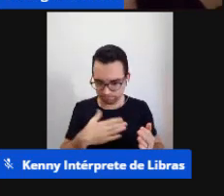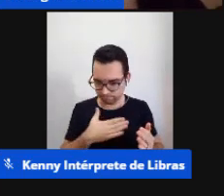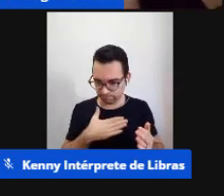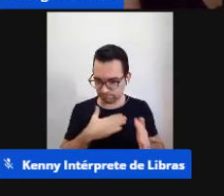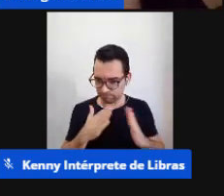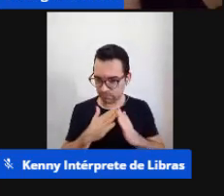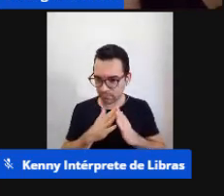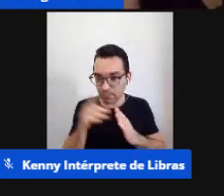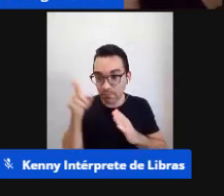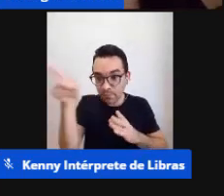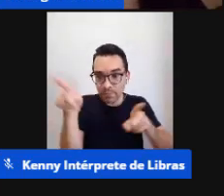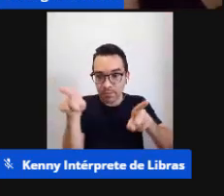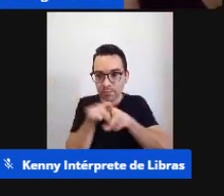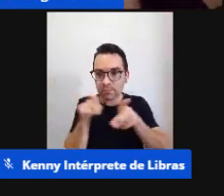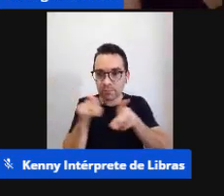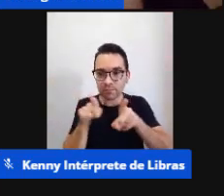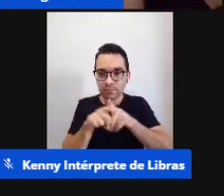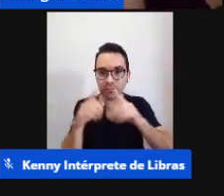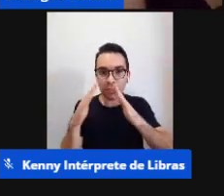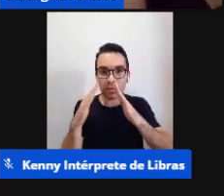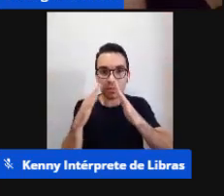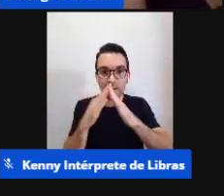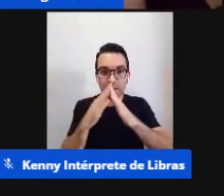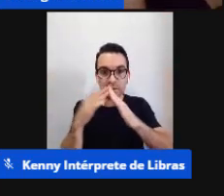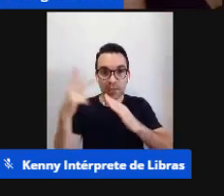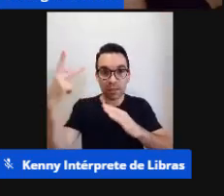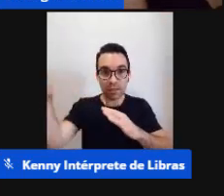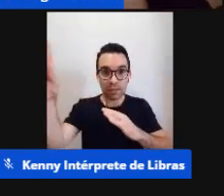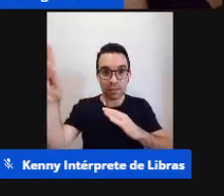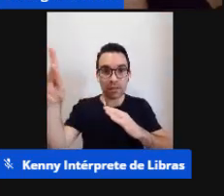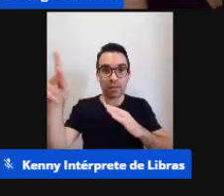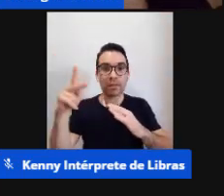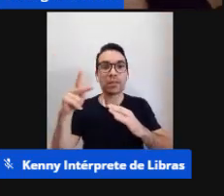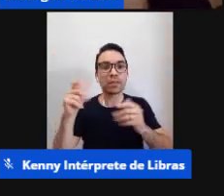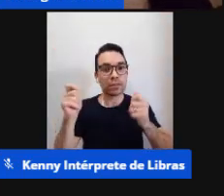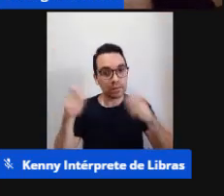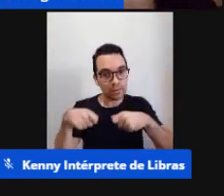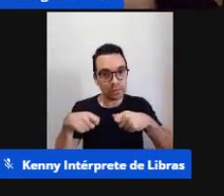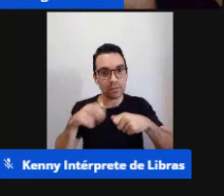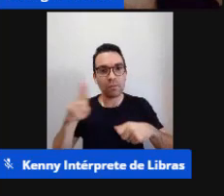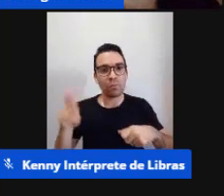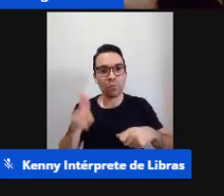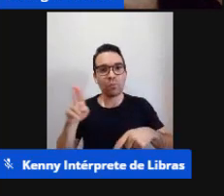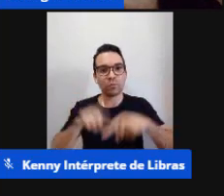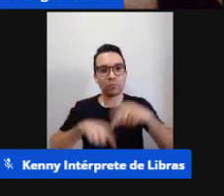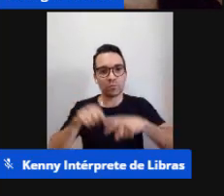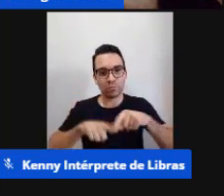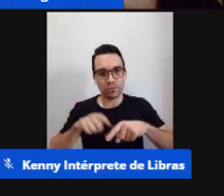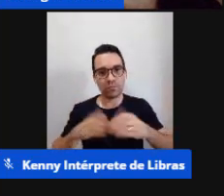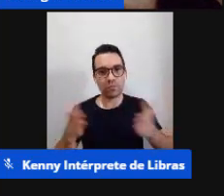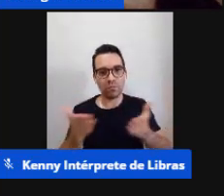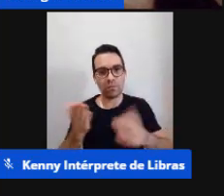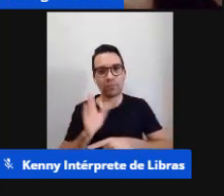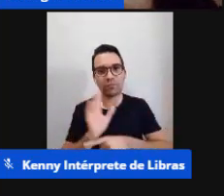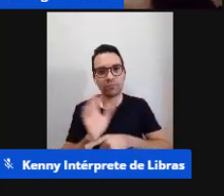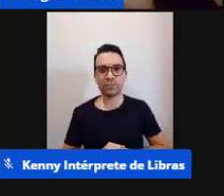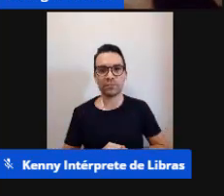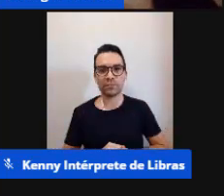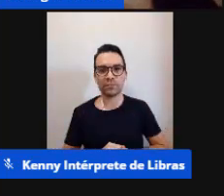que pode ser utilizado lá na casa dele, para trabalhar com as crianças. Tá certo? Vamos lá para o vídeo agora para a gente entender isso